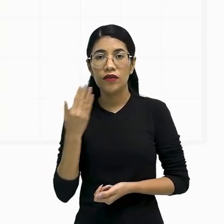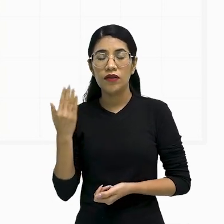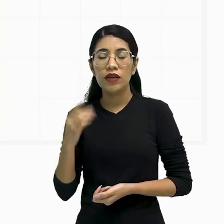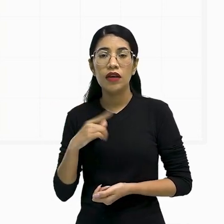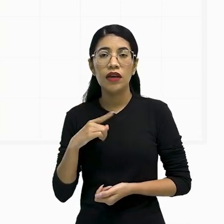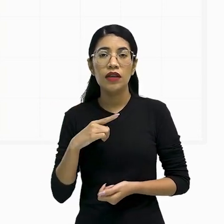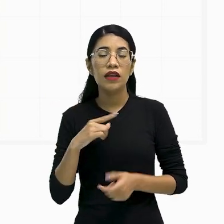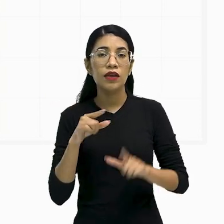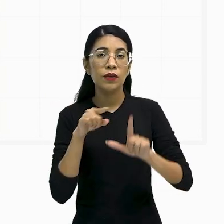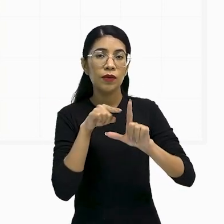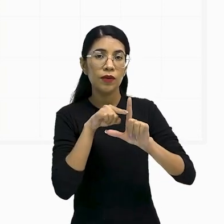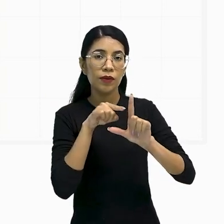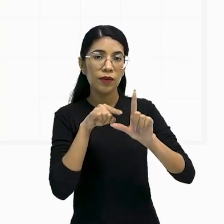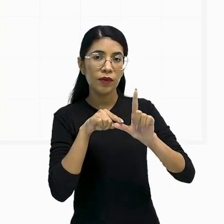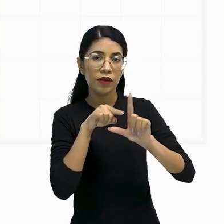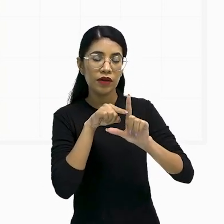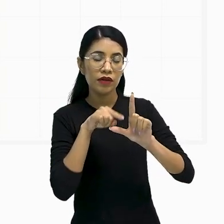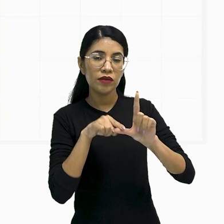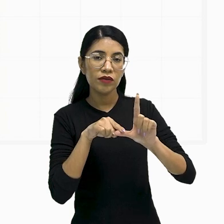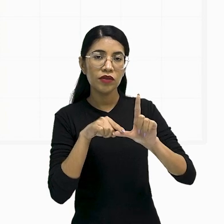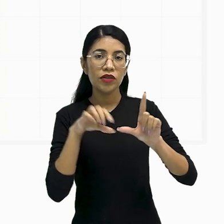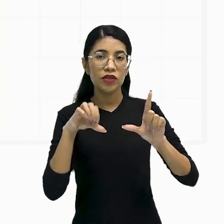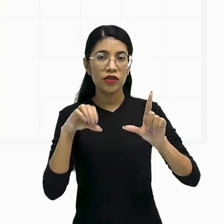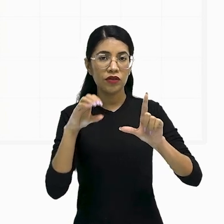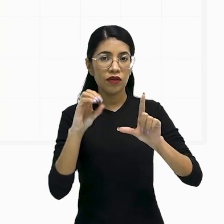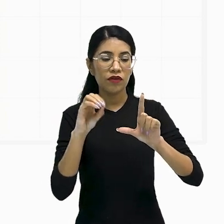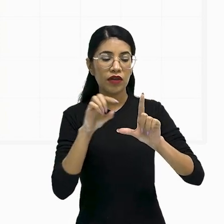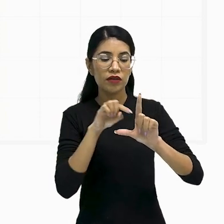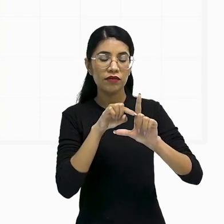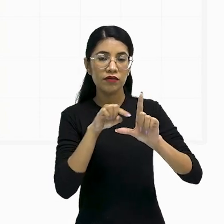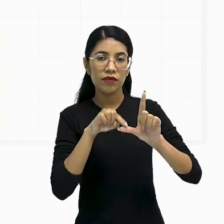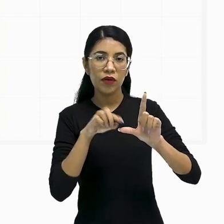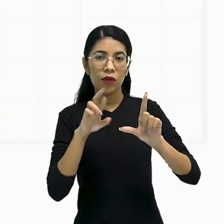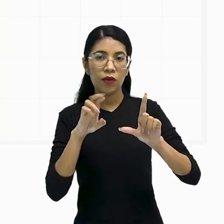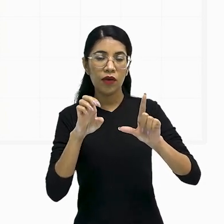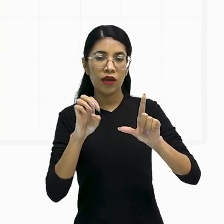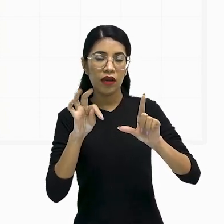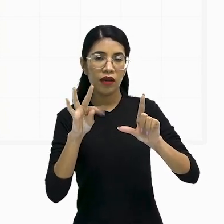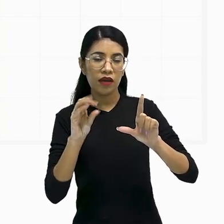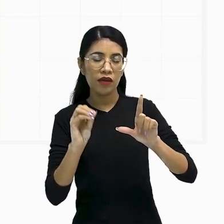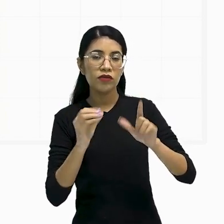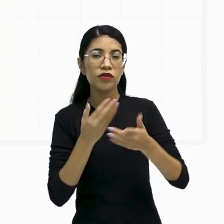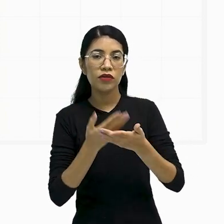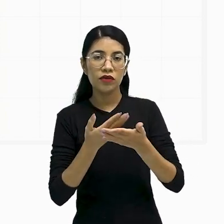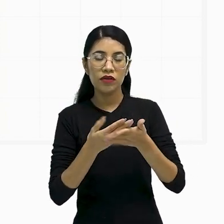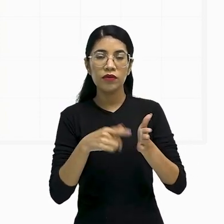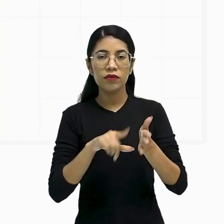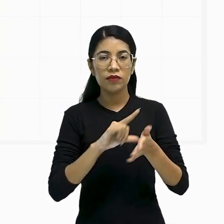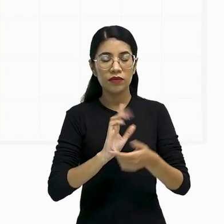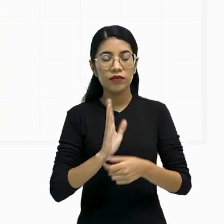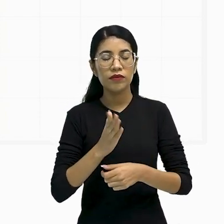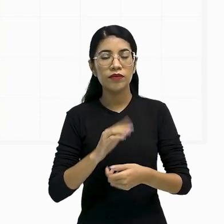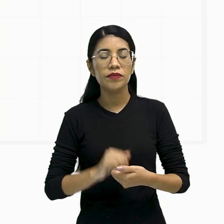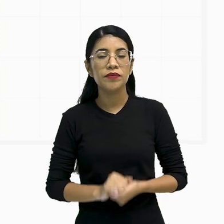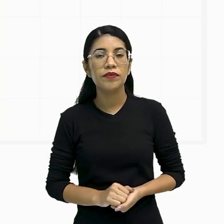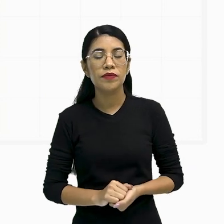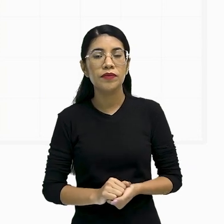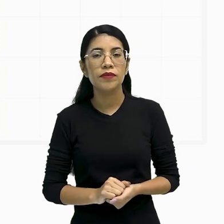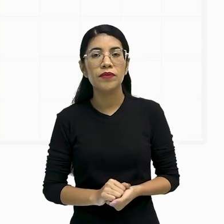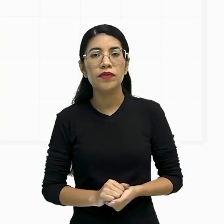reto. Ó, esse ângulo aqui é um ângulo reto. Nós já estudamos ângulos retos também. O ângulo reto,